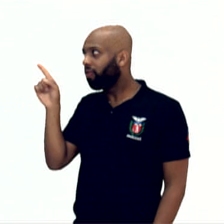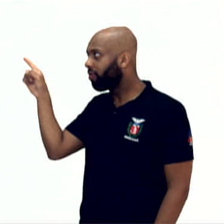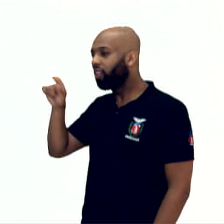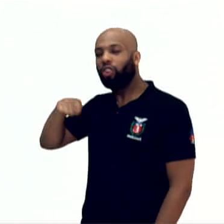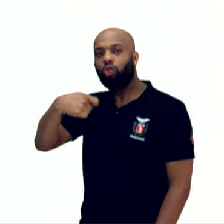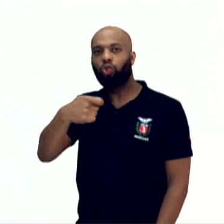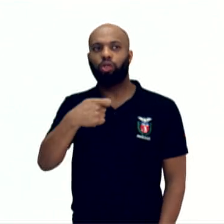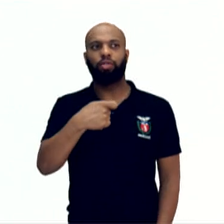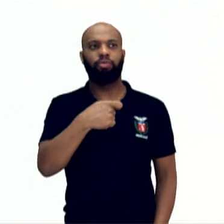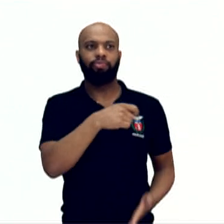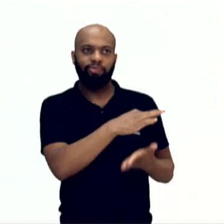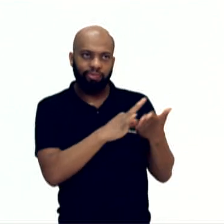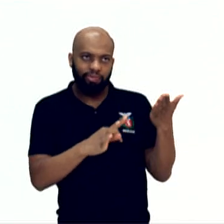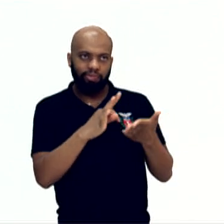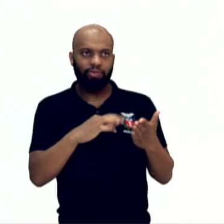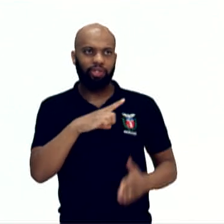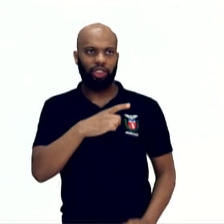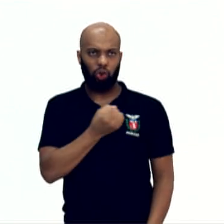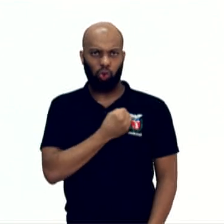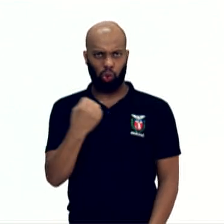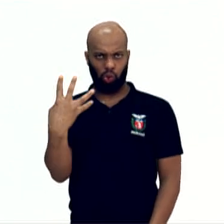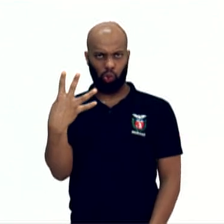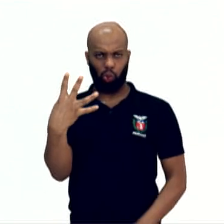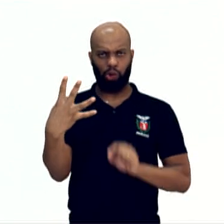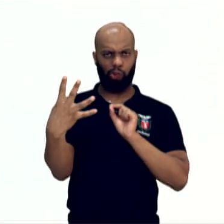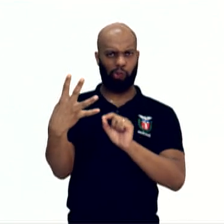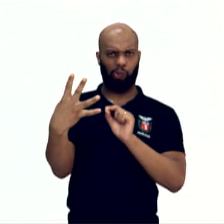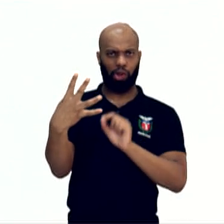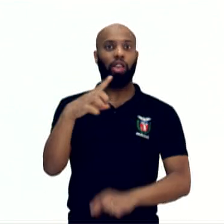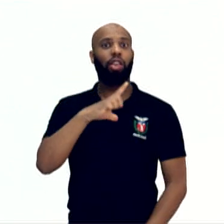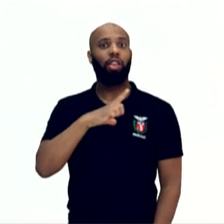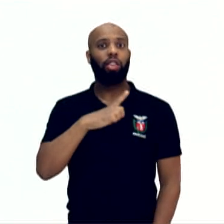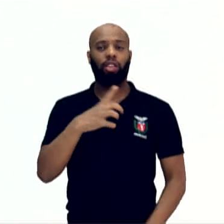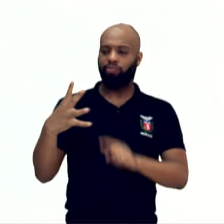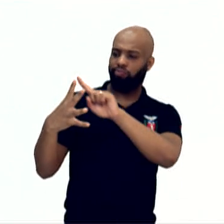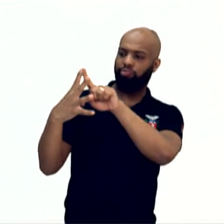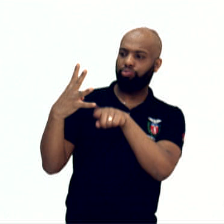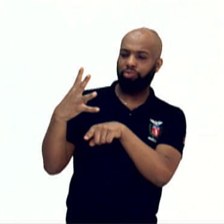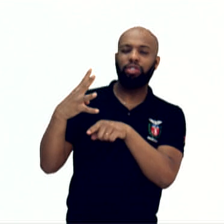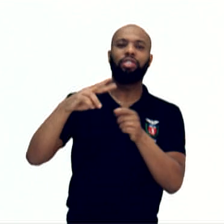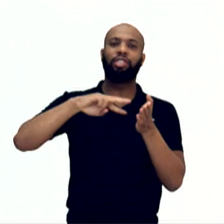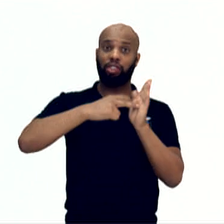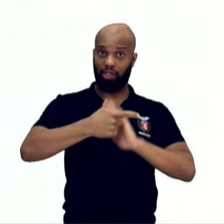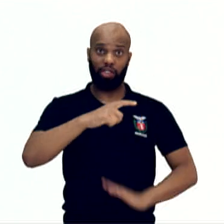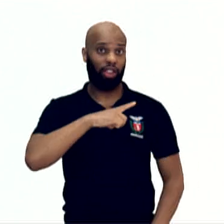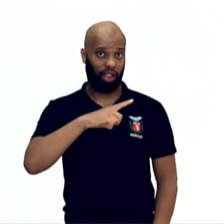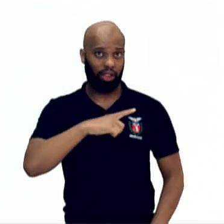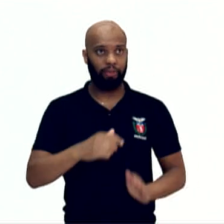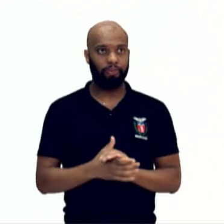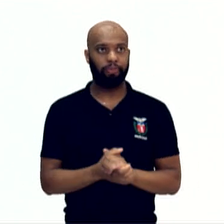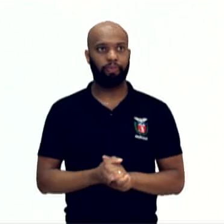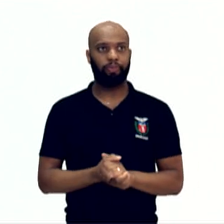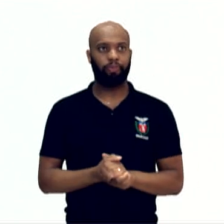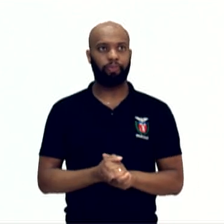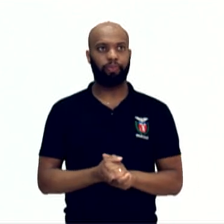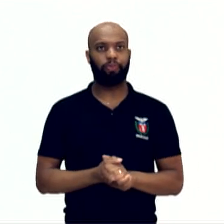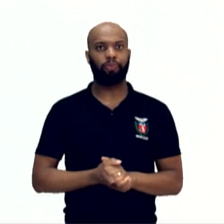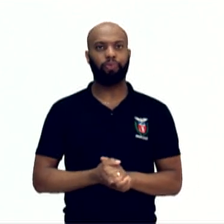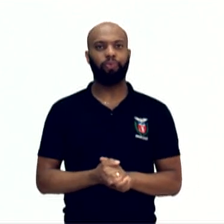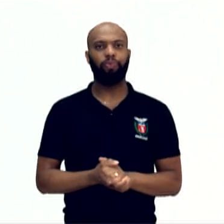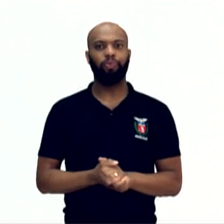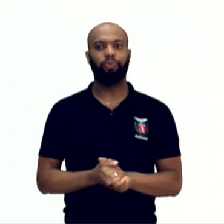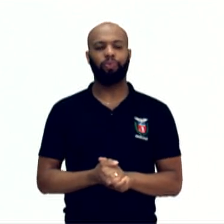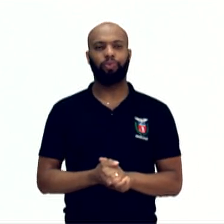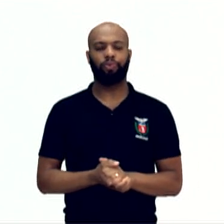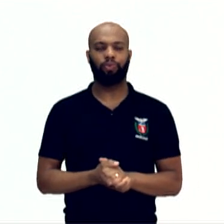o número 4, que está identificando que minimamente tem 4 possíveis significados. Um deles diz,